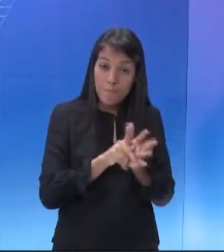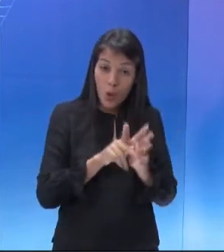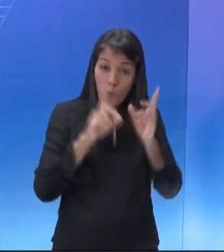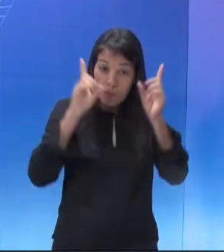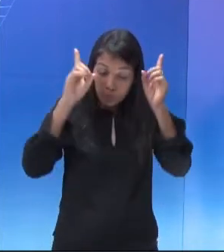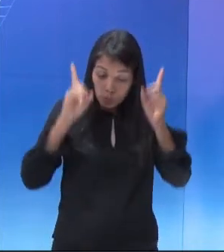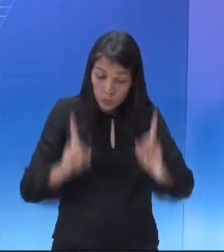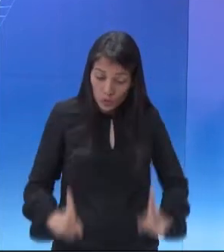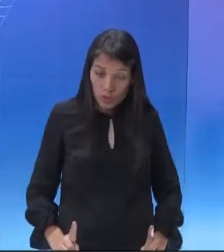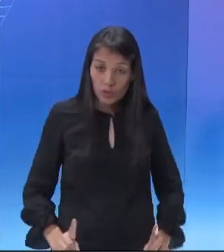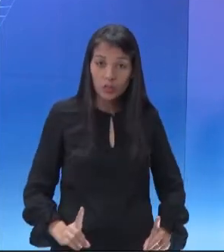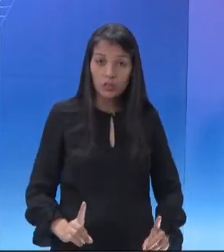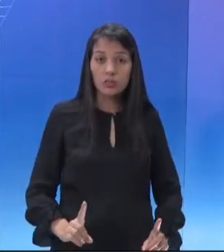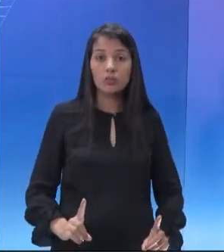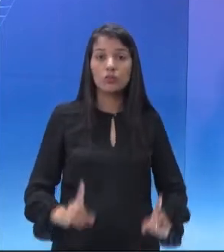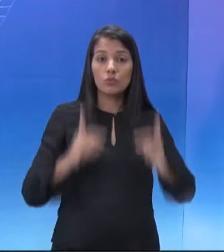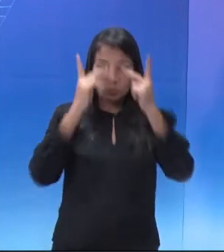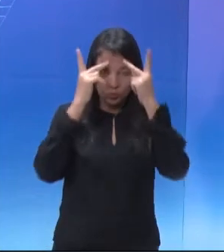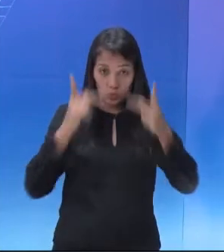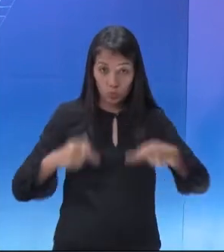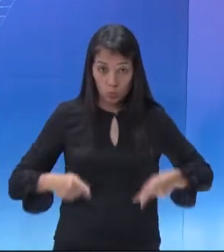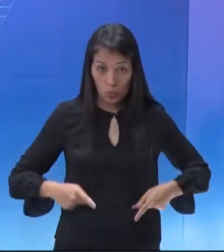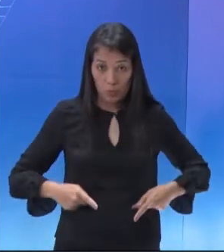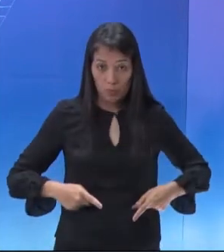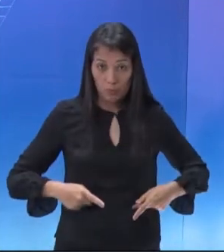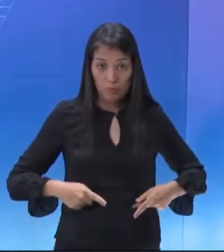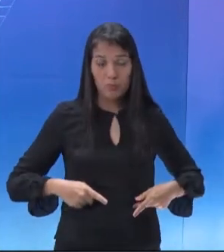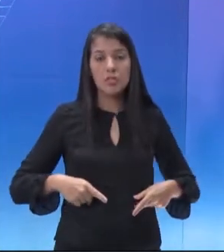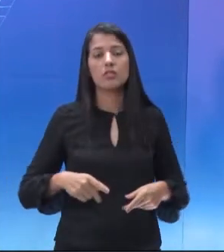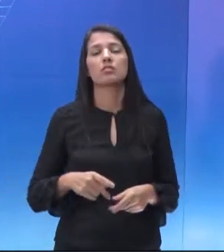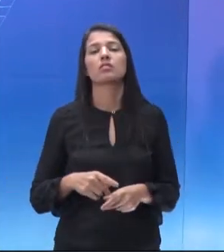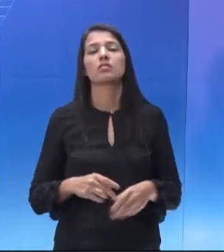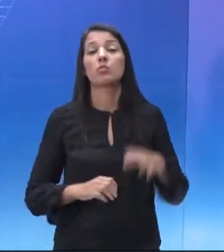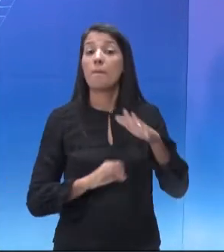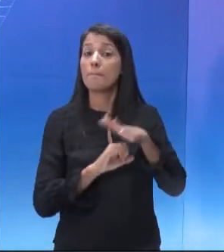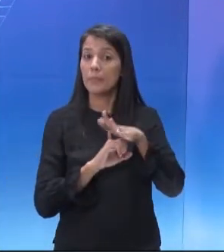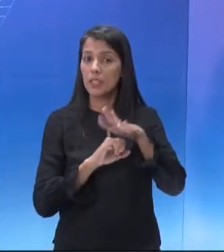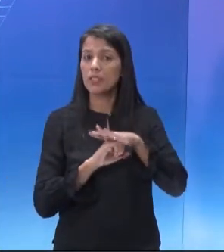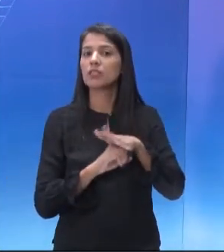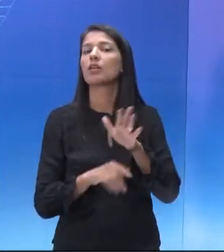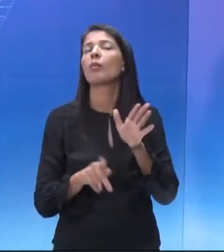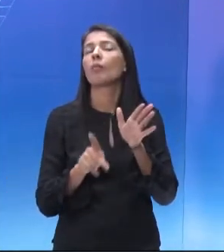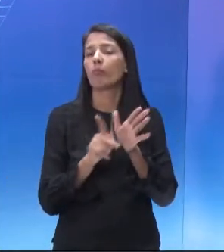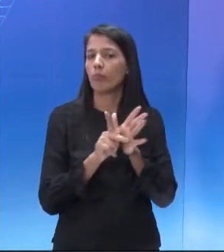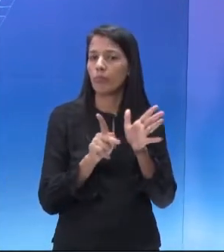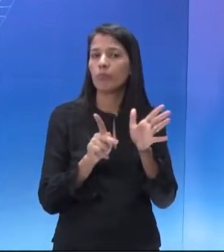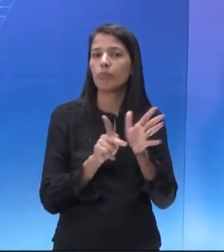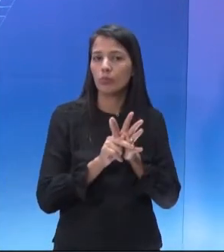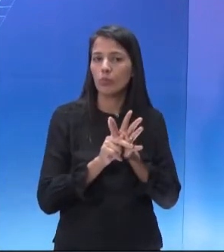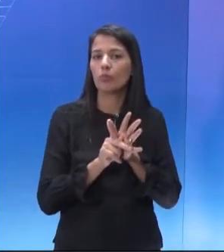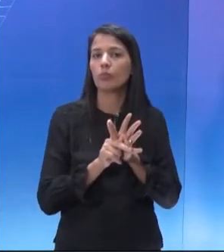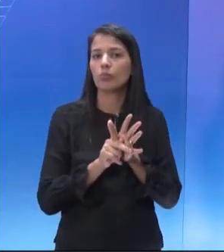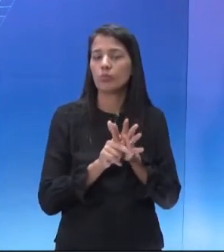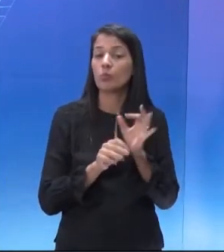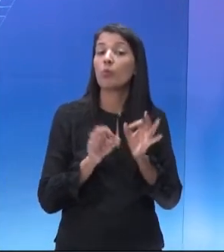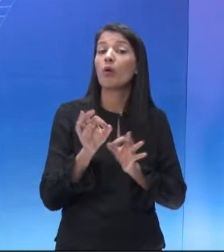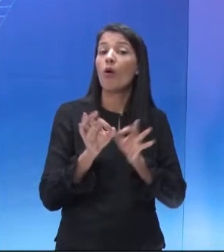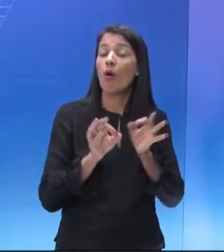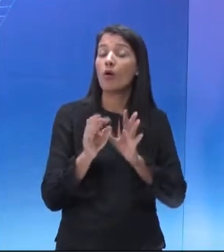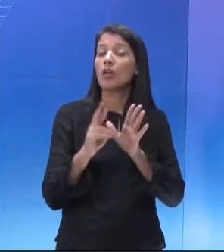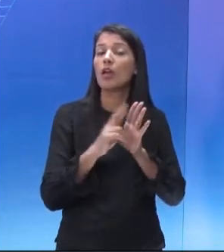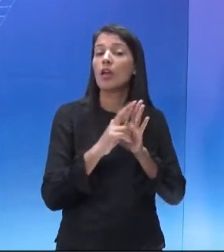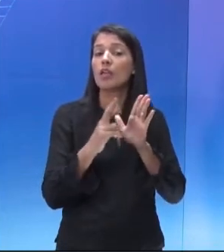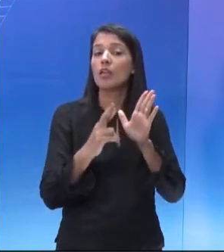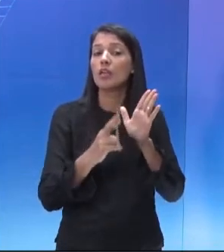dos Direitos Humanos, ok? De Defesa da Mulher e dos Direitos Humanos. Então o Brasil, o Estado brasileiro hoje, tem